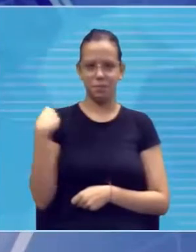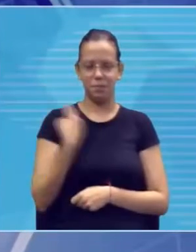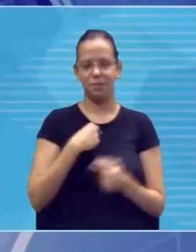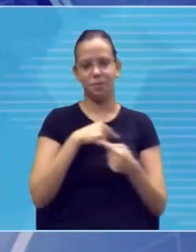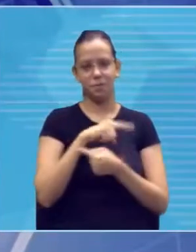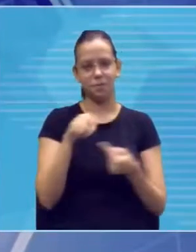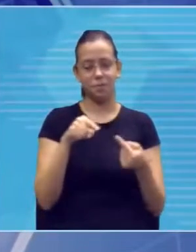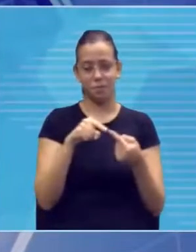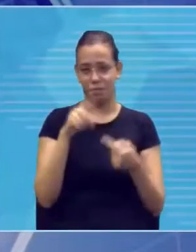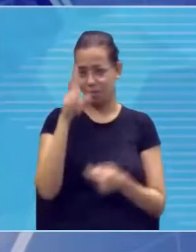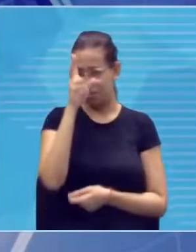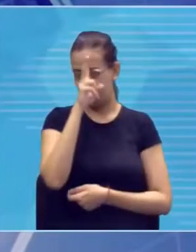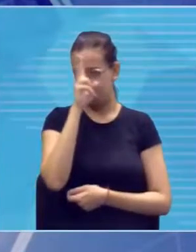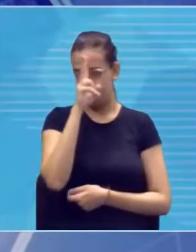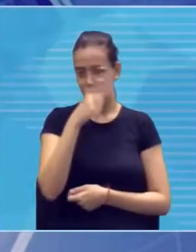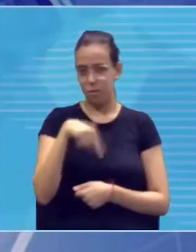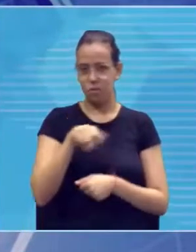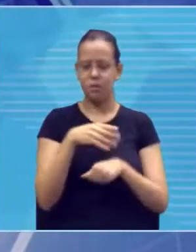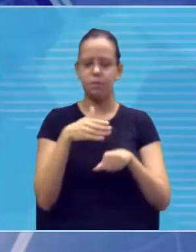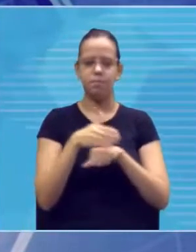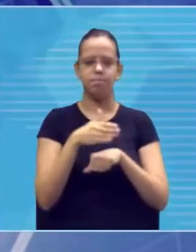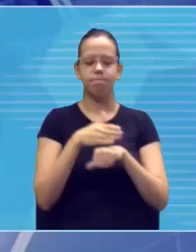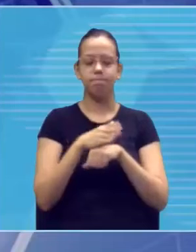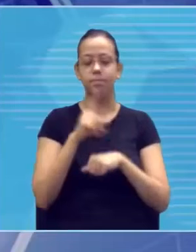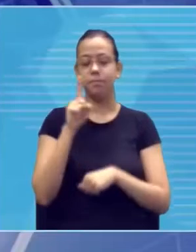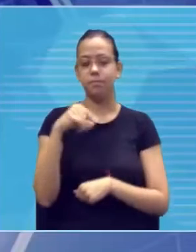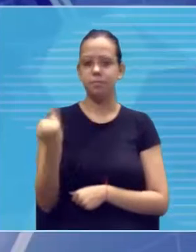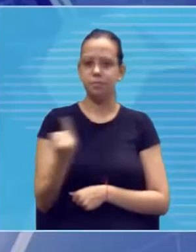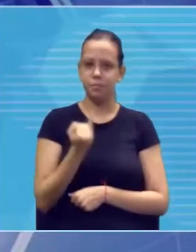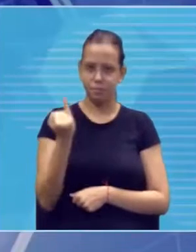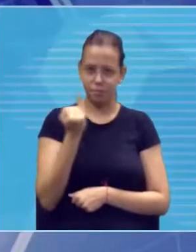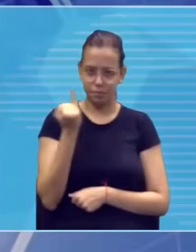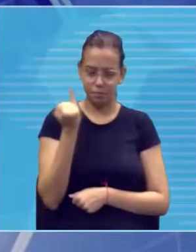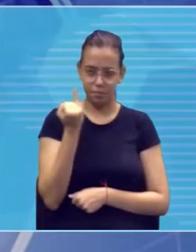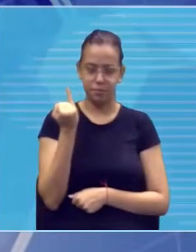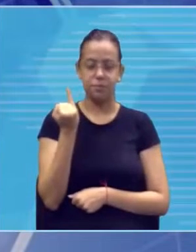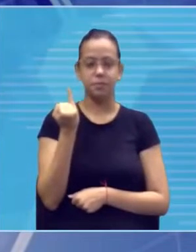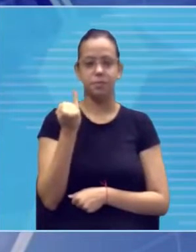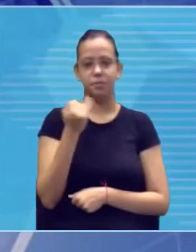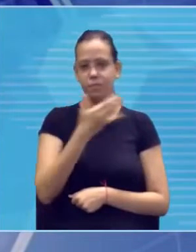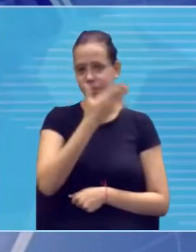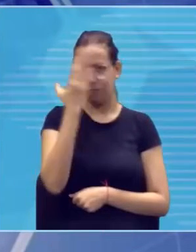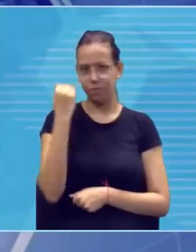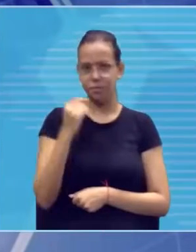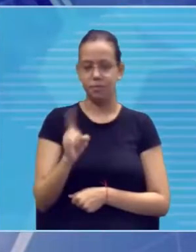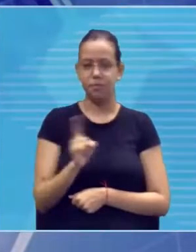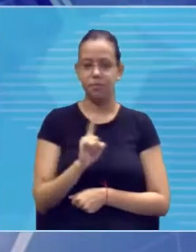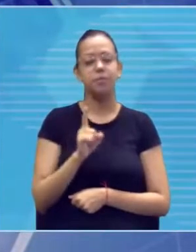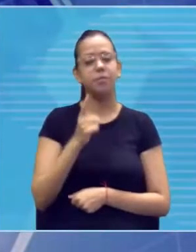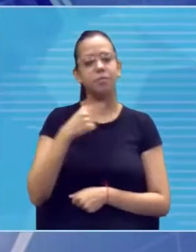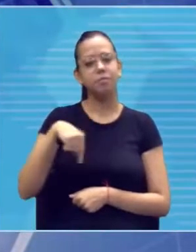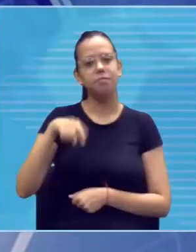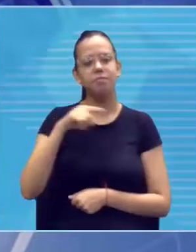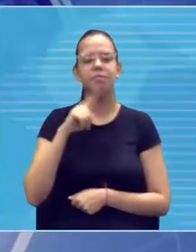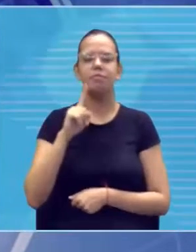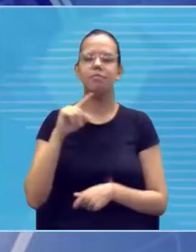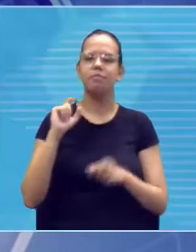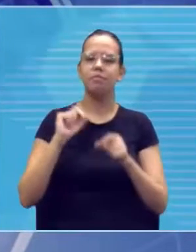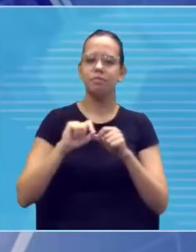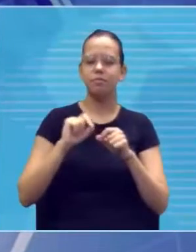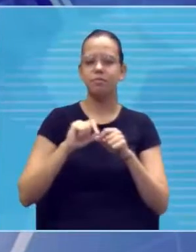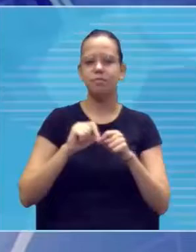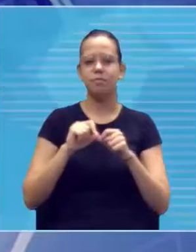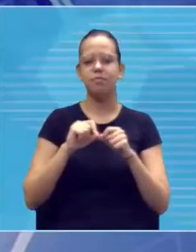Lembrando que a participação de vocês ela é preciosa nesse processo não esqueça disso vocês é quem fazem esse